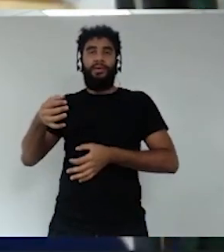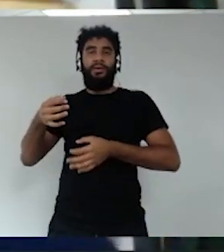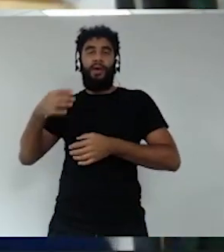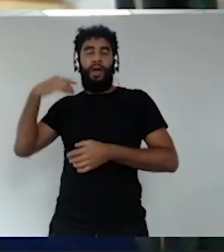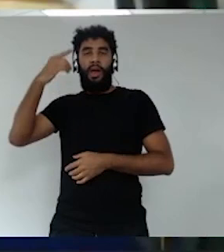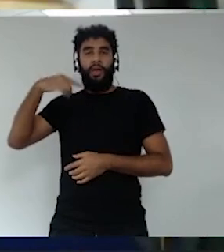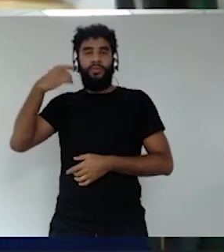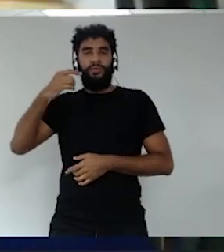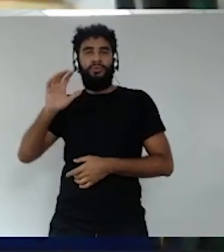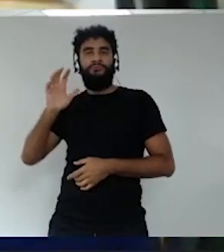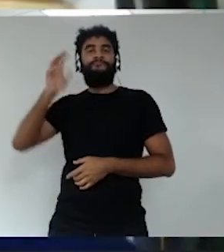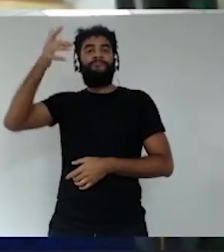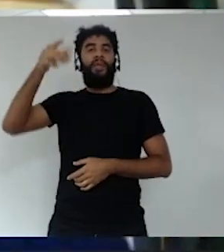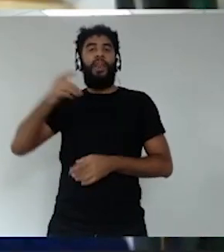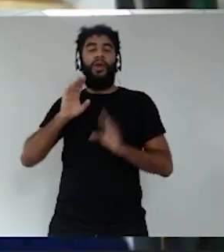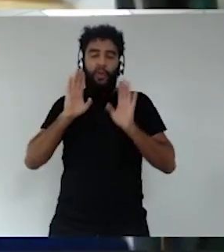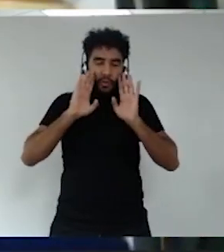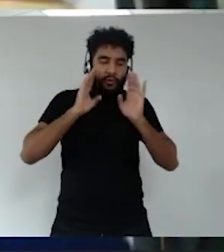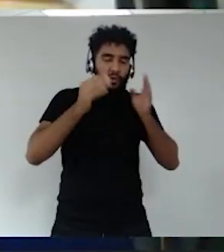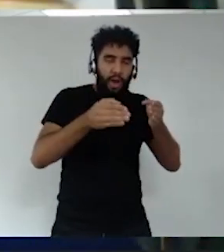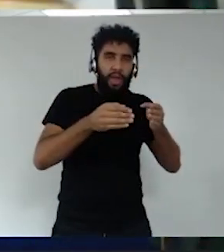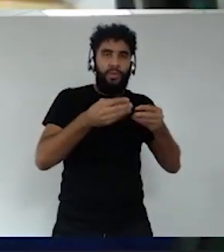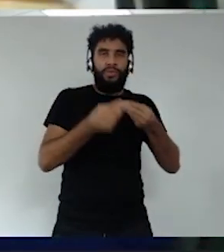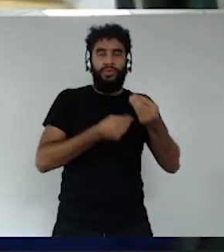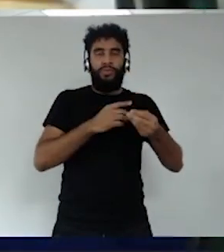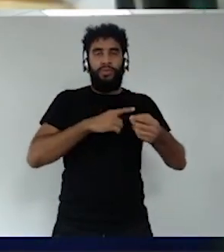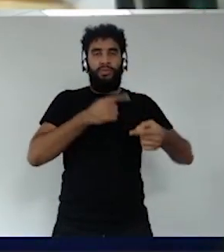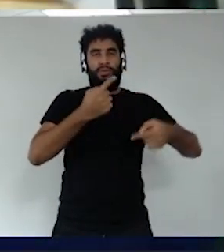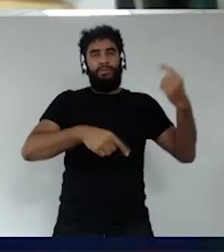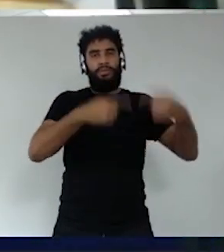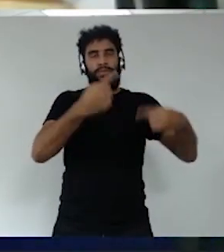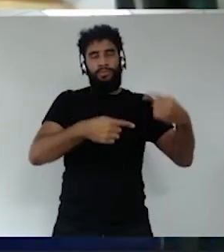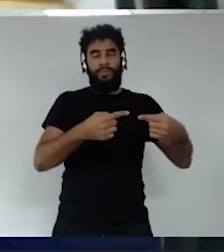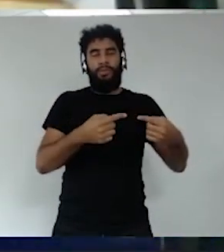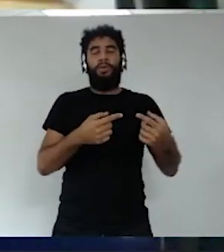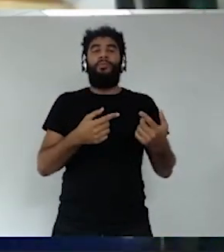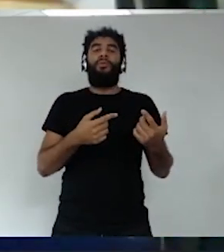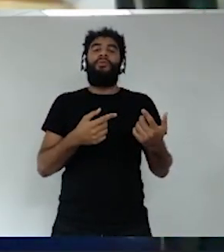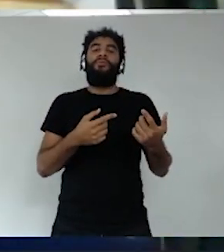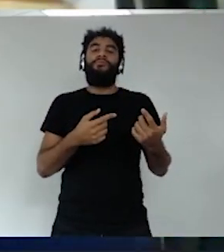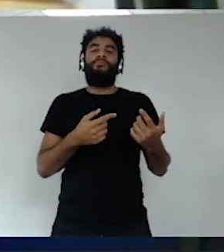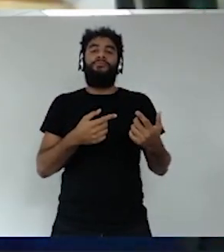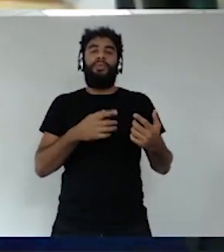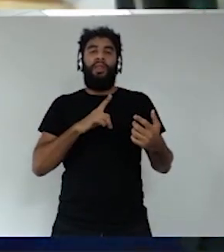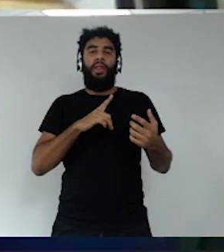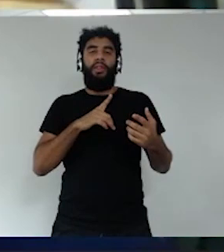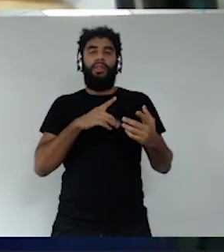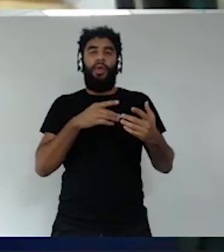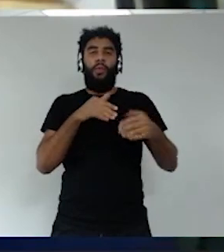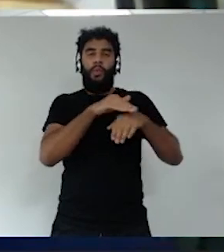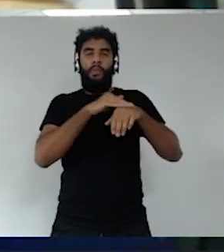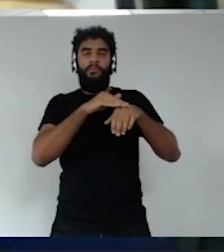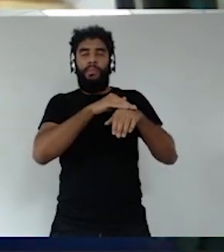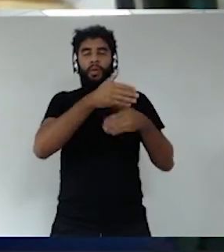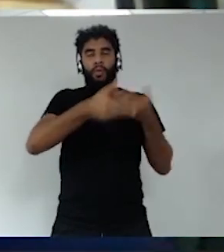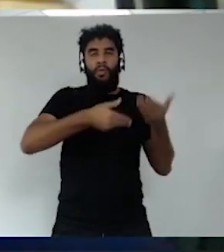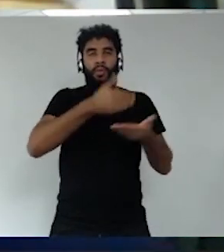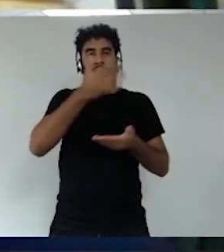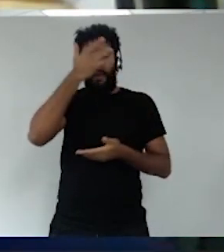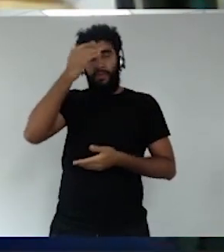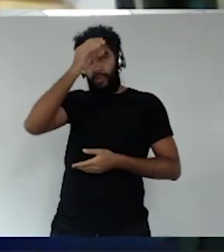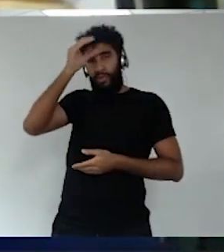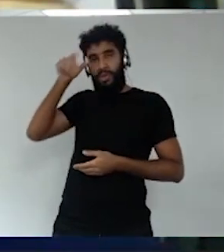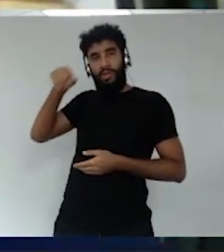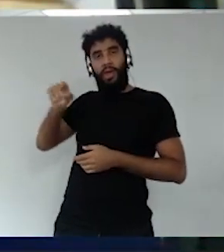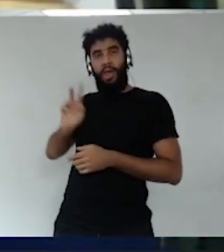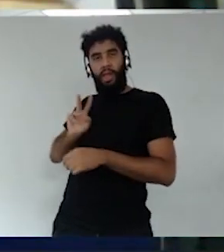voltada exatamente para esse desenho do sistema de disputas, para esse diálogo mais aberto com o cliente, para o reconhecimento do cliente como